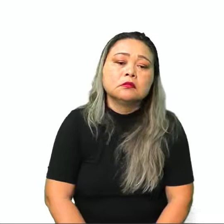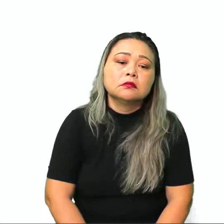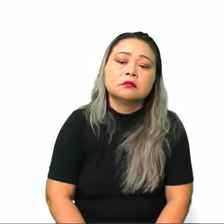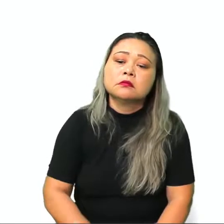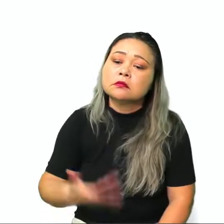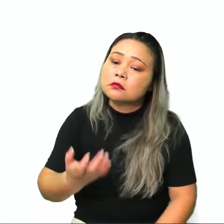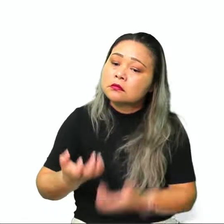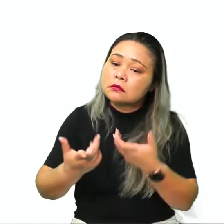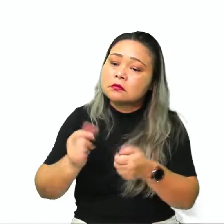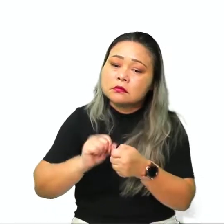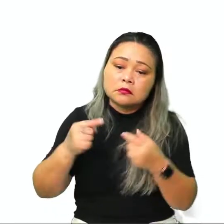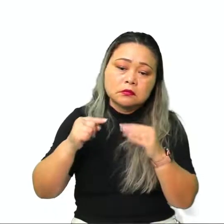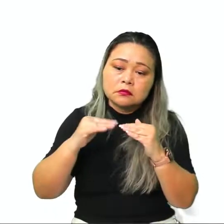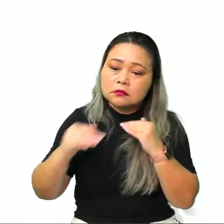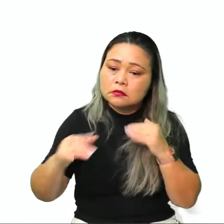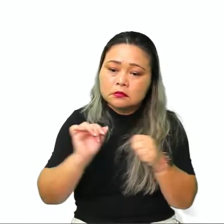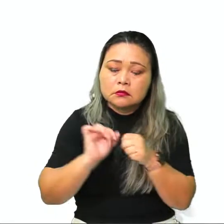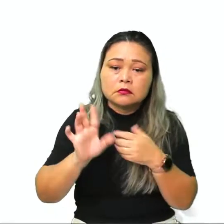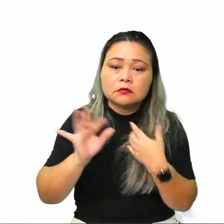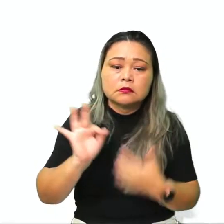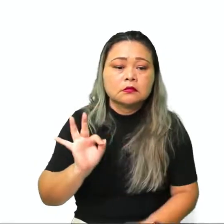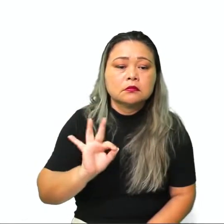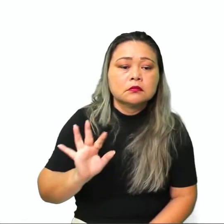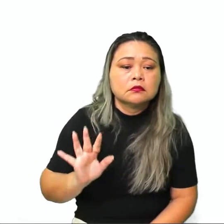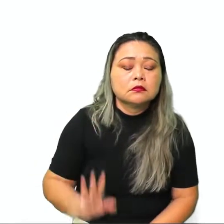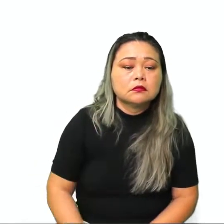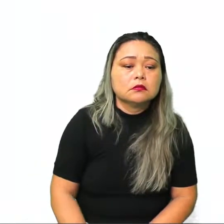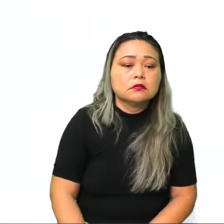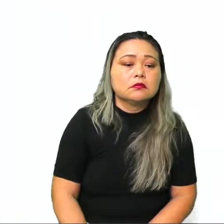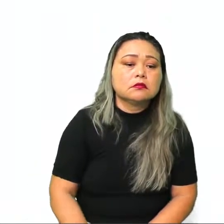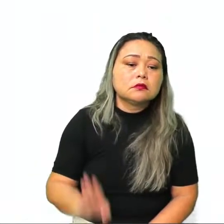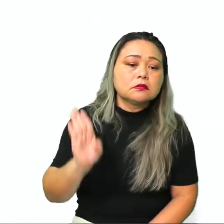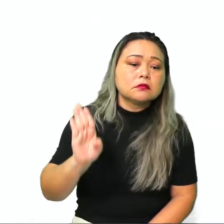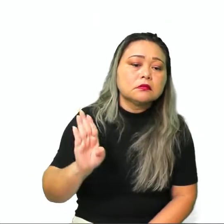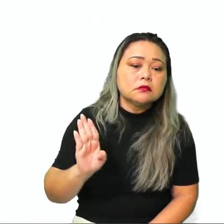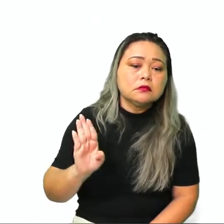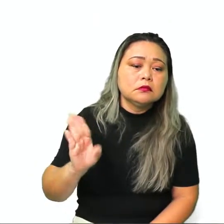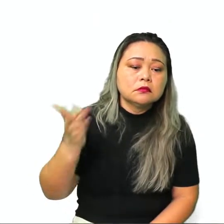fermentadoras, fermentação não tem nada a ver com quimiossíntese, né? Então, vamos lá. Letra B, pula a letra B, vamos para C.